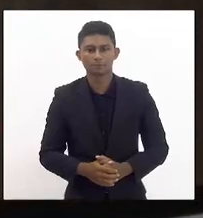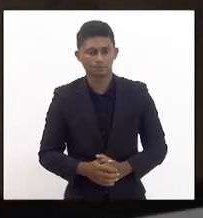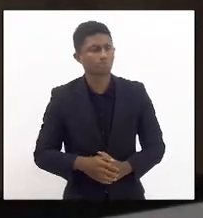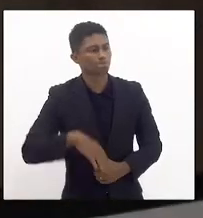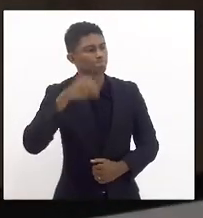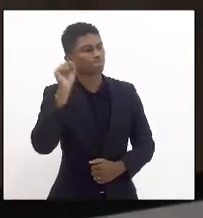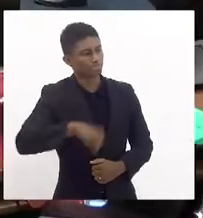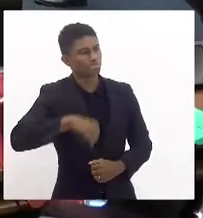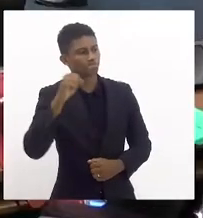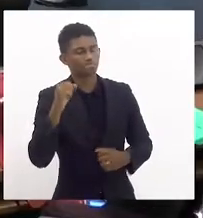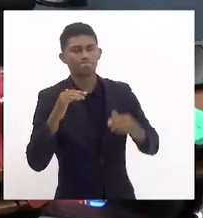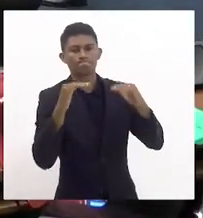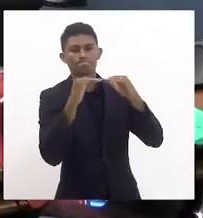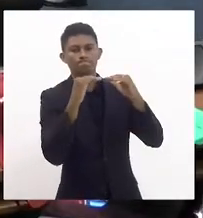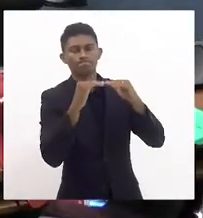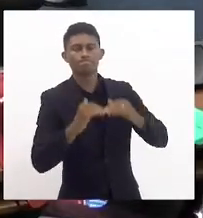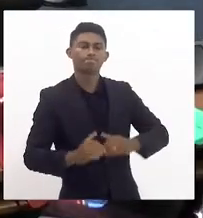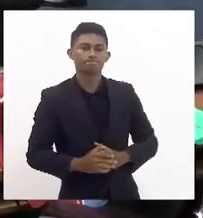Favorável.